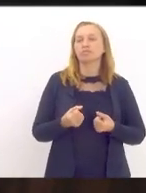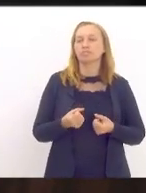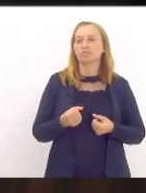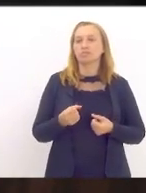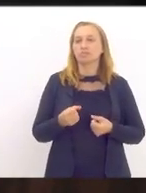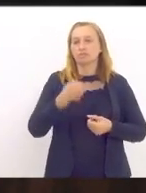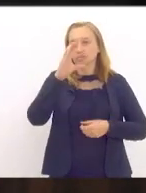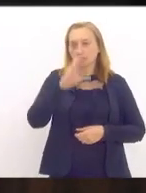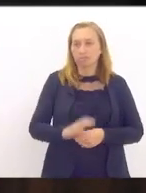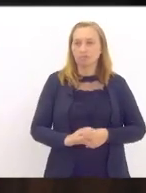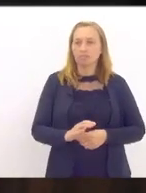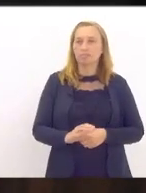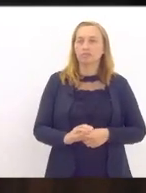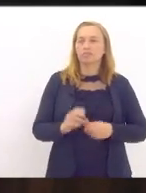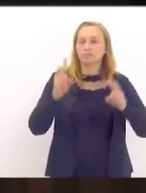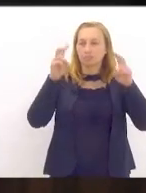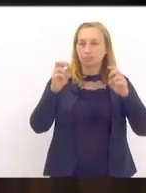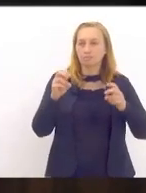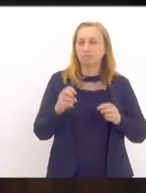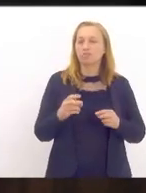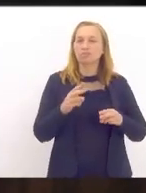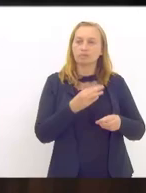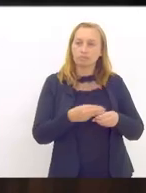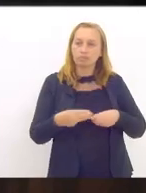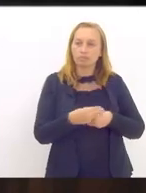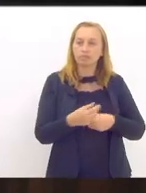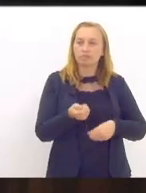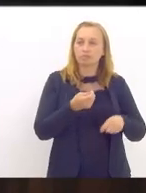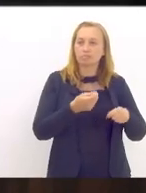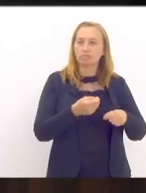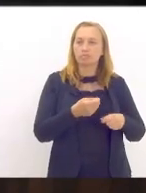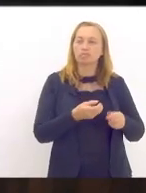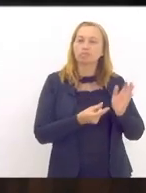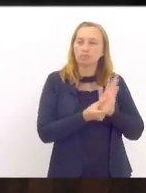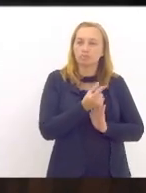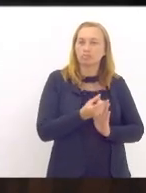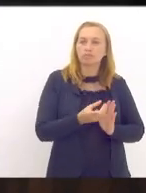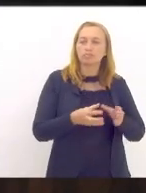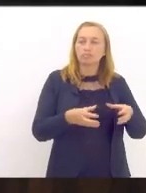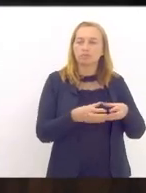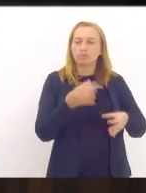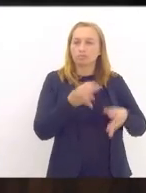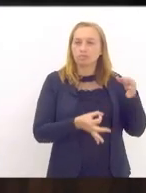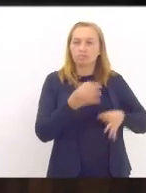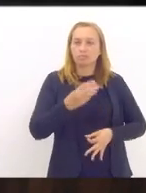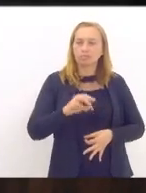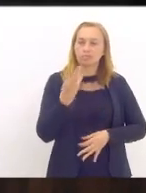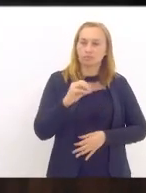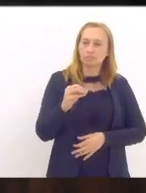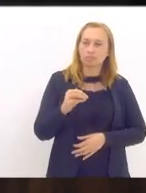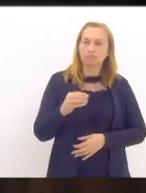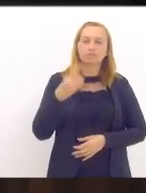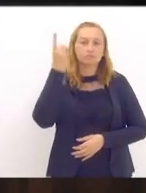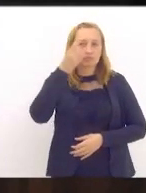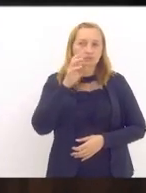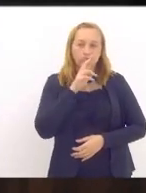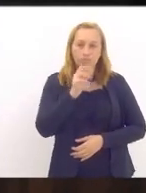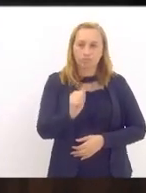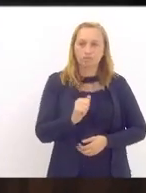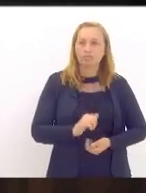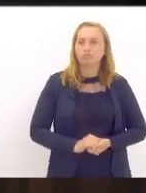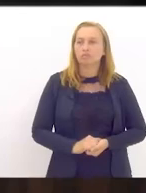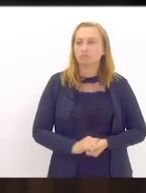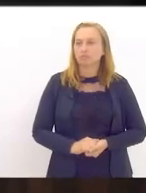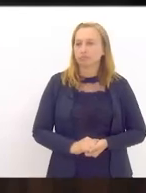assuntos municipais e orçamento para emitir parecer pela comissão de Justiça Deputado Chico Machado Deputado Rodrigo Amorim